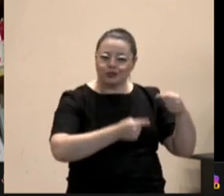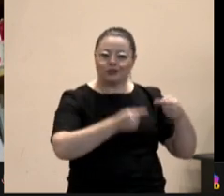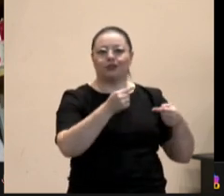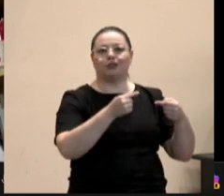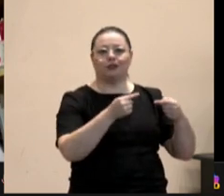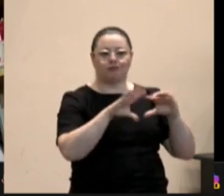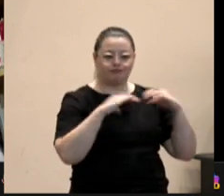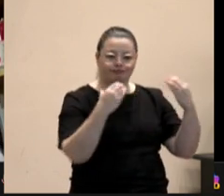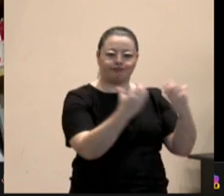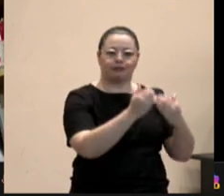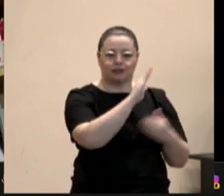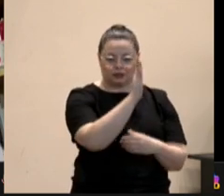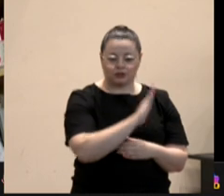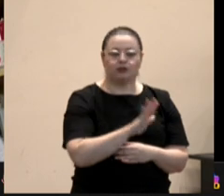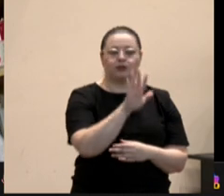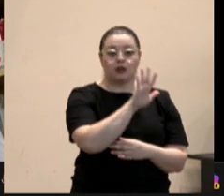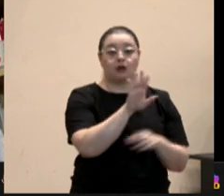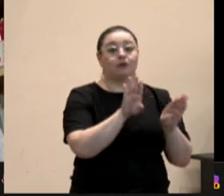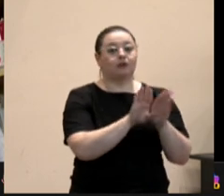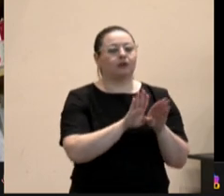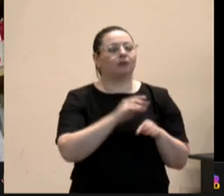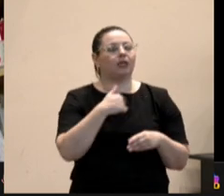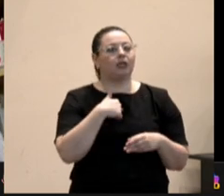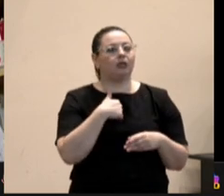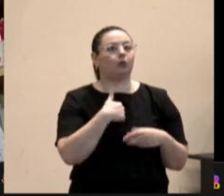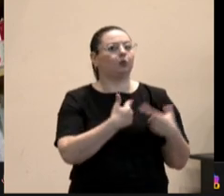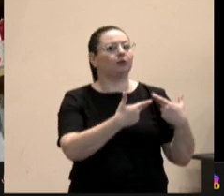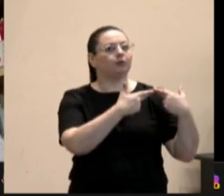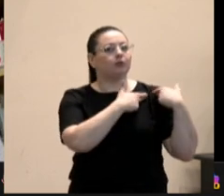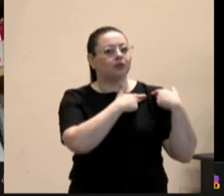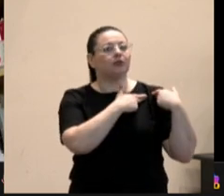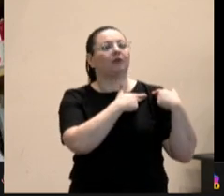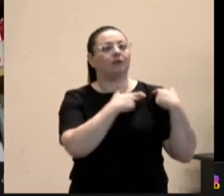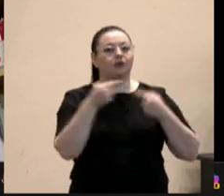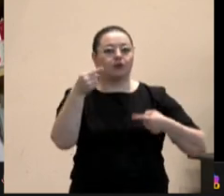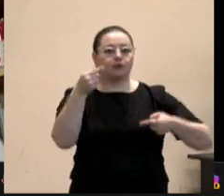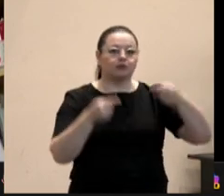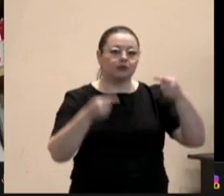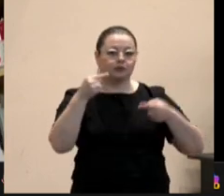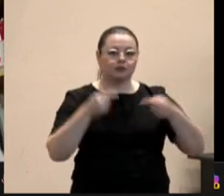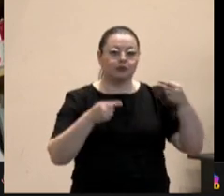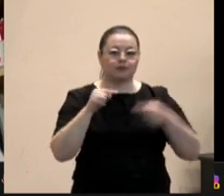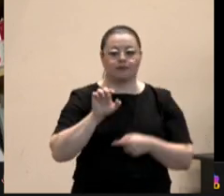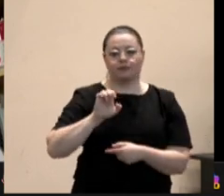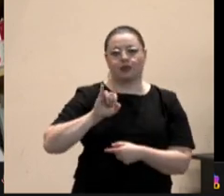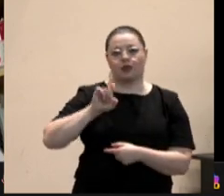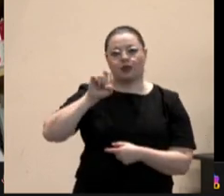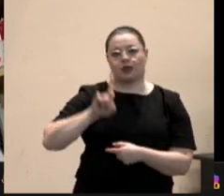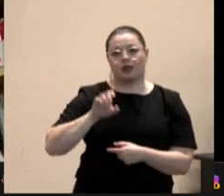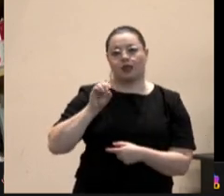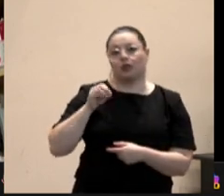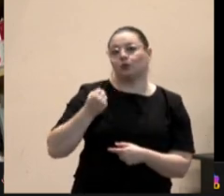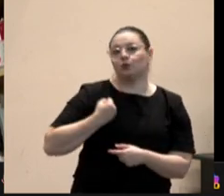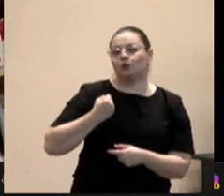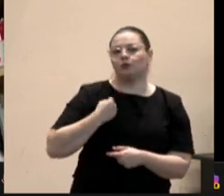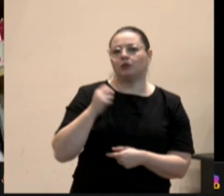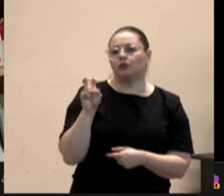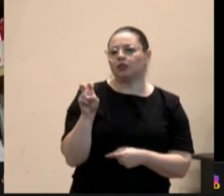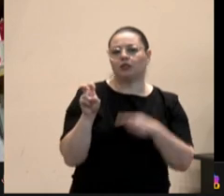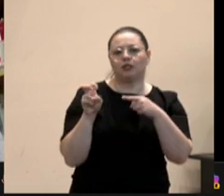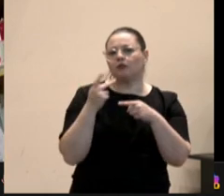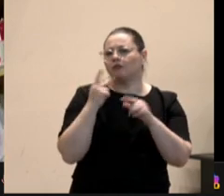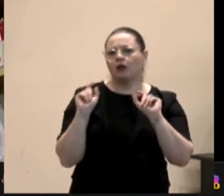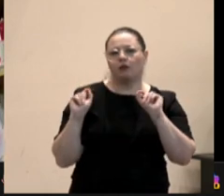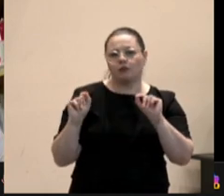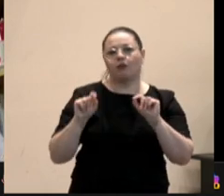Nacional, e fiquei responsável, né, pelo debate do eixo 5, que é o eixo que trata da valorização